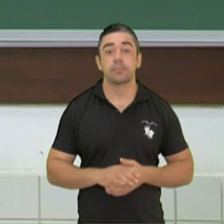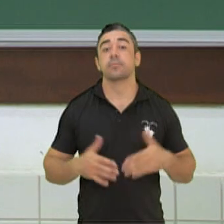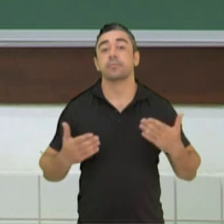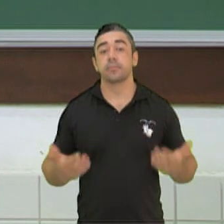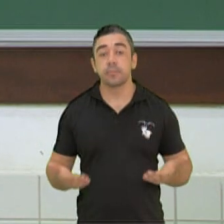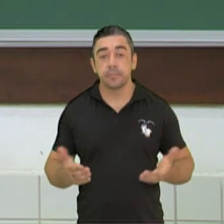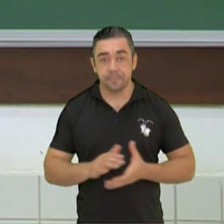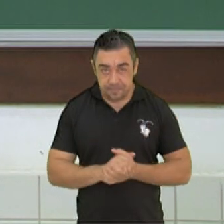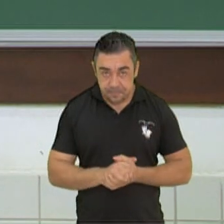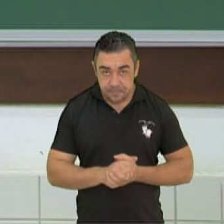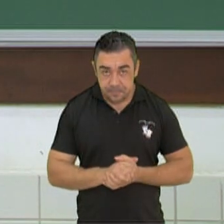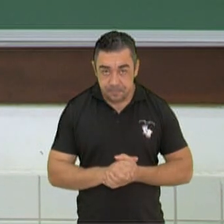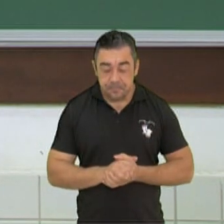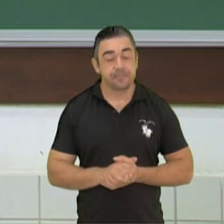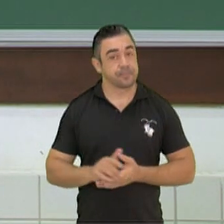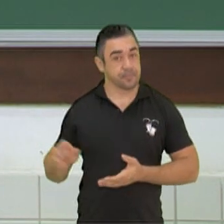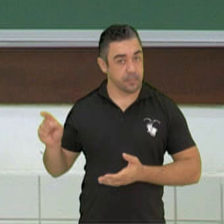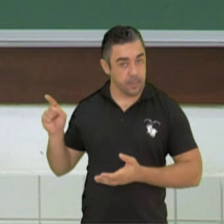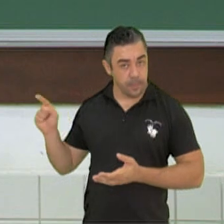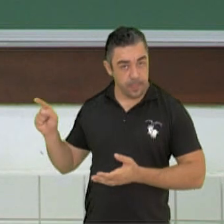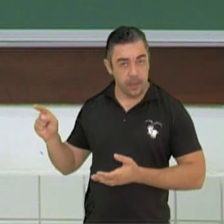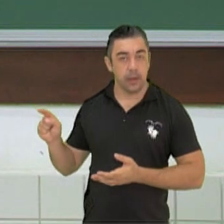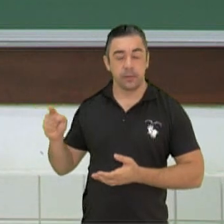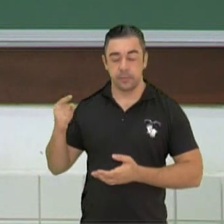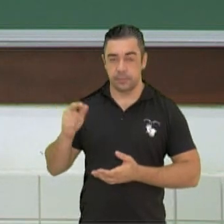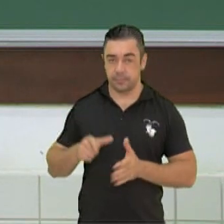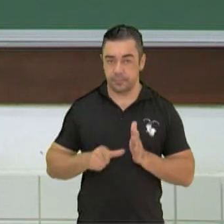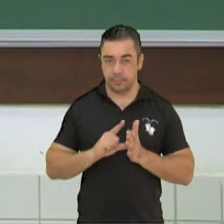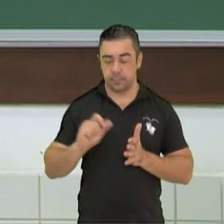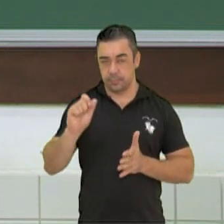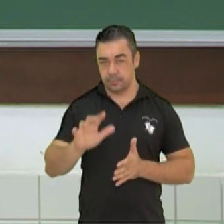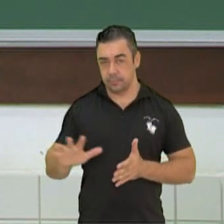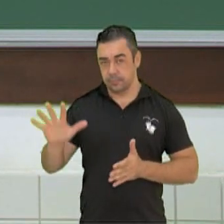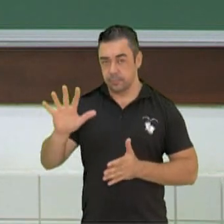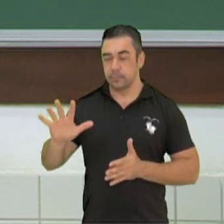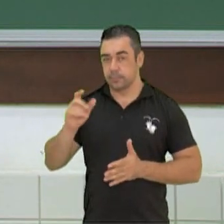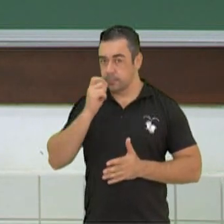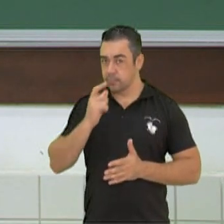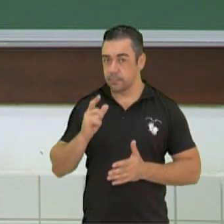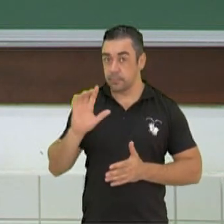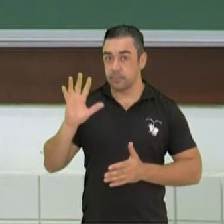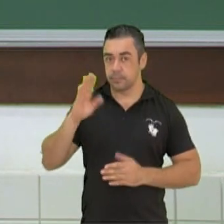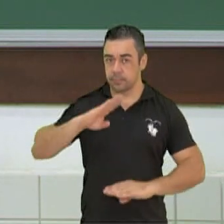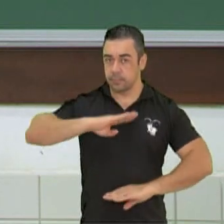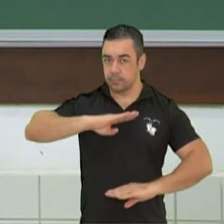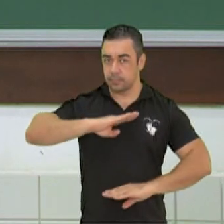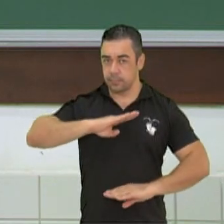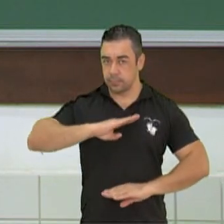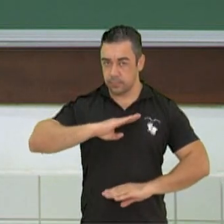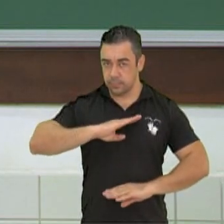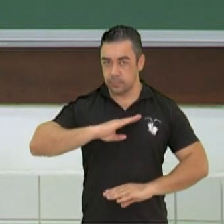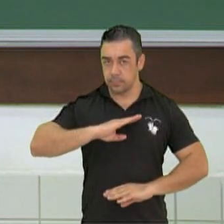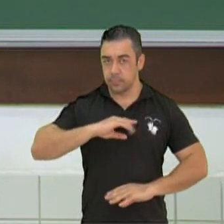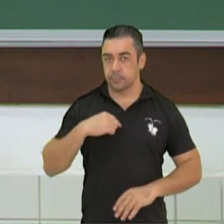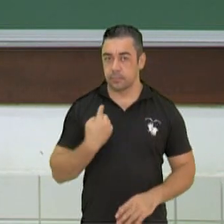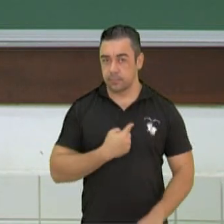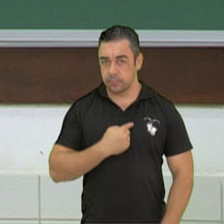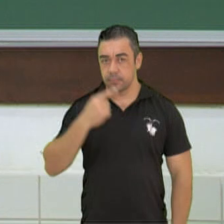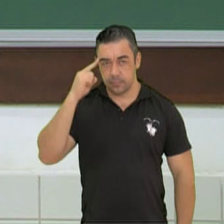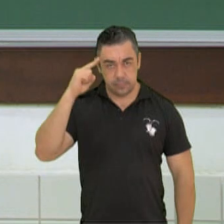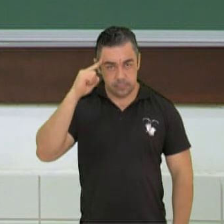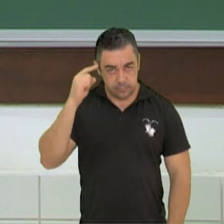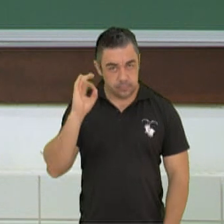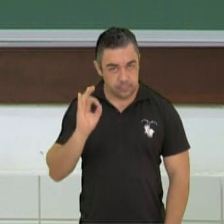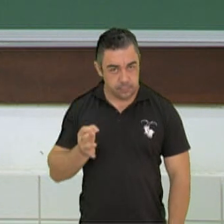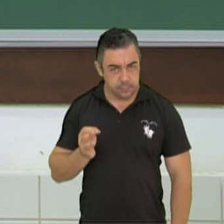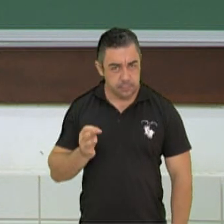Daí, pessoal, então temos ali, né, a charge, tem uma situação que está no nosso cotidiano,